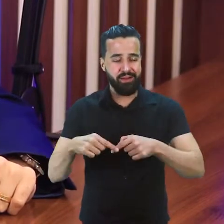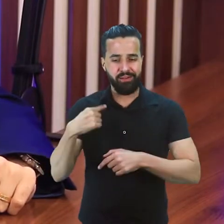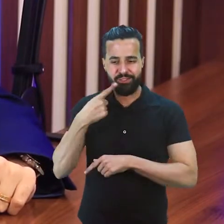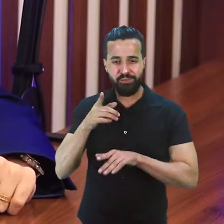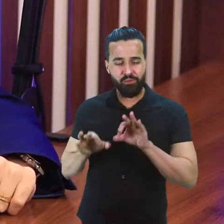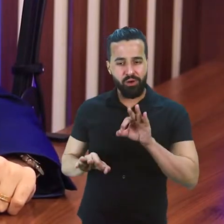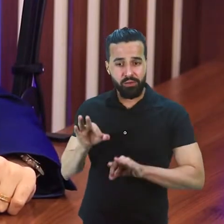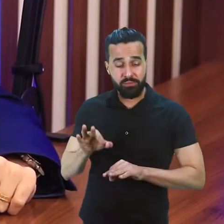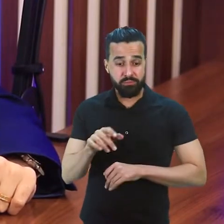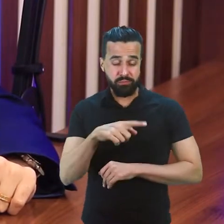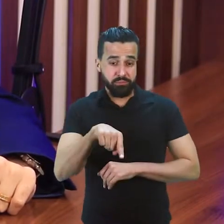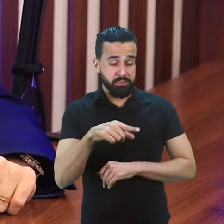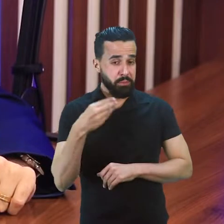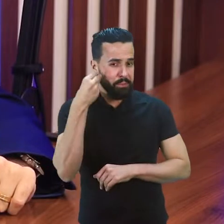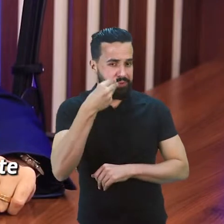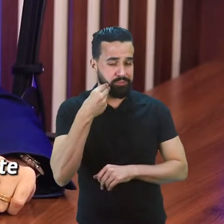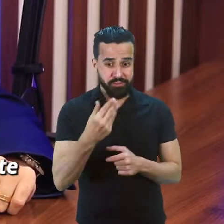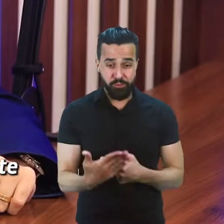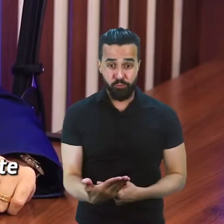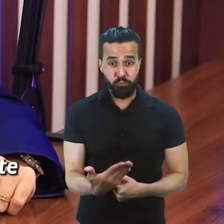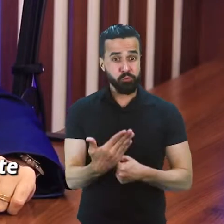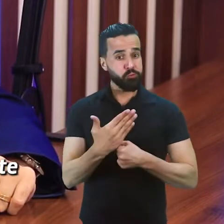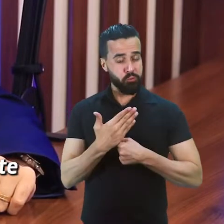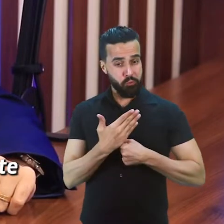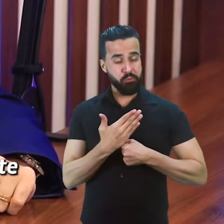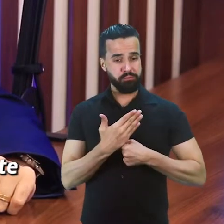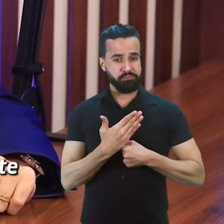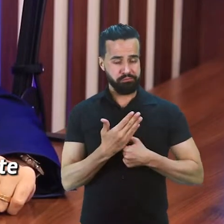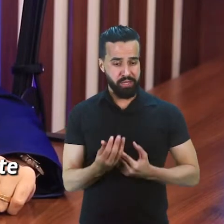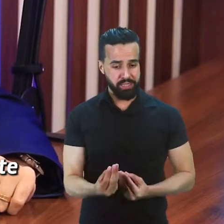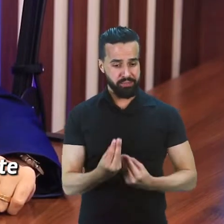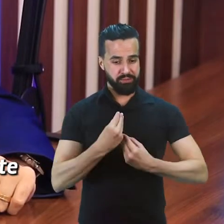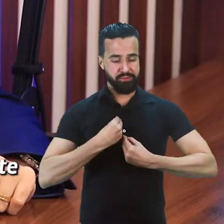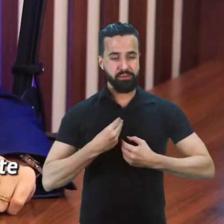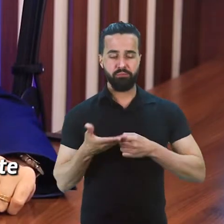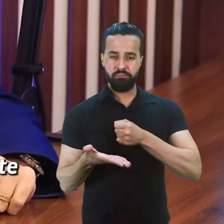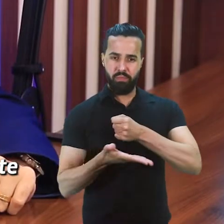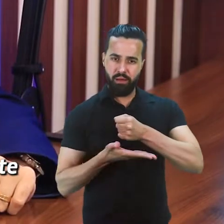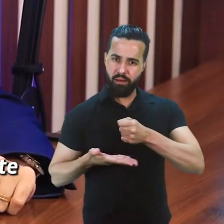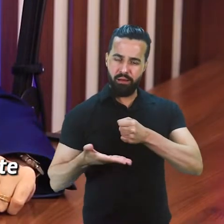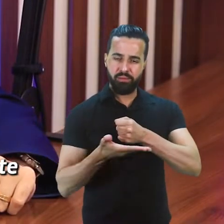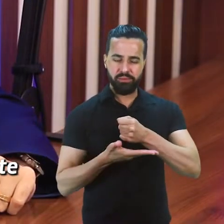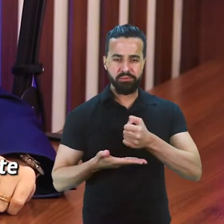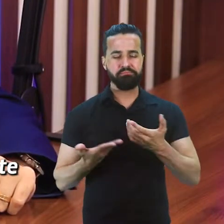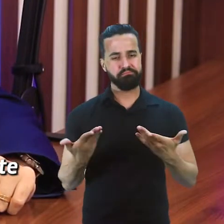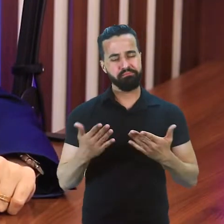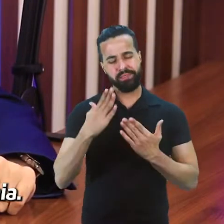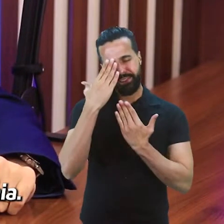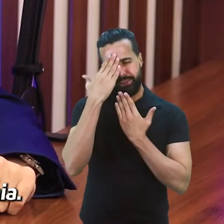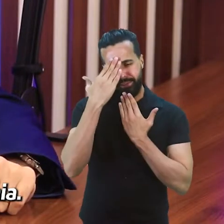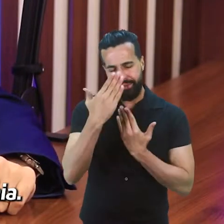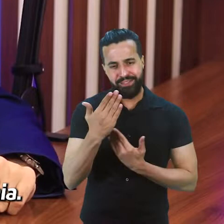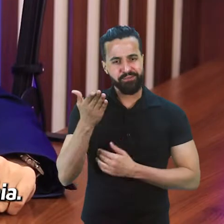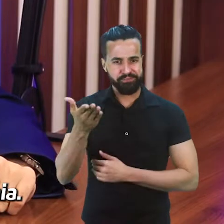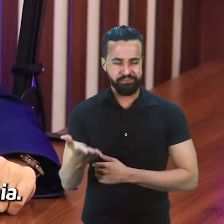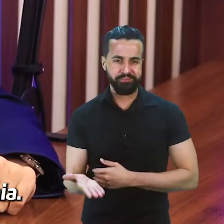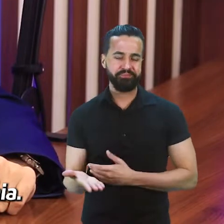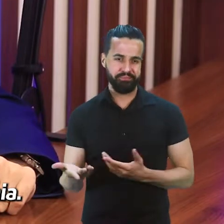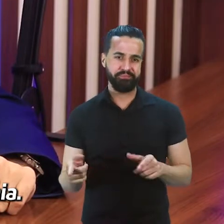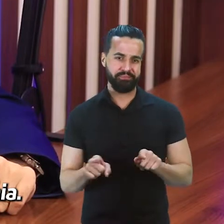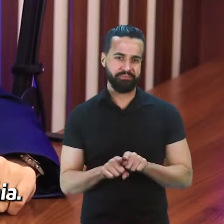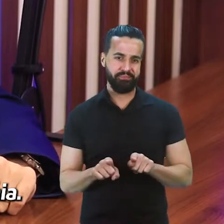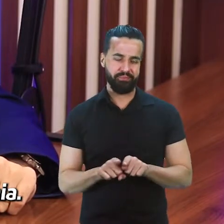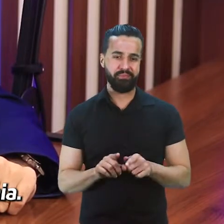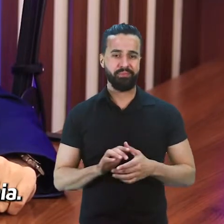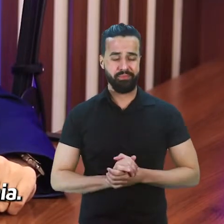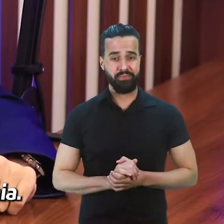certa forma, me deu uma base, já comecei a ter uma base dali para frente. E só tenho a agradecer a ele, né? Tanto é que o escritório